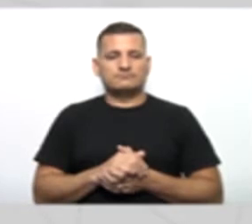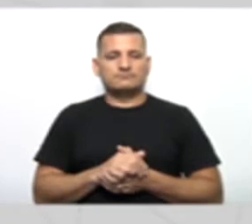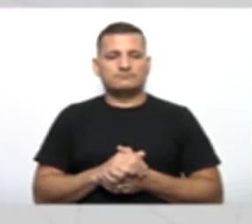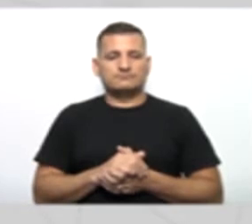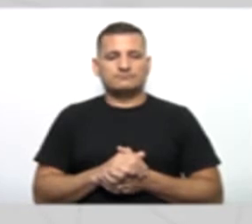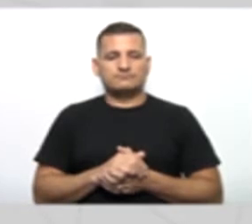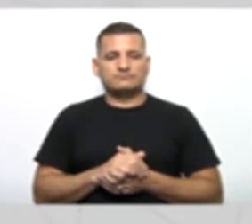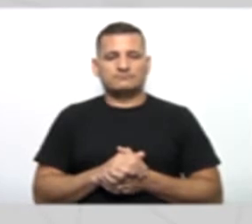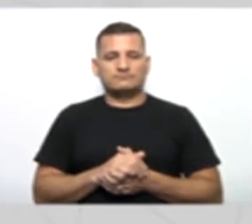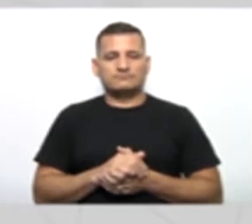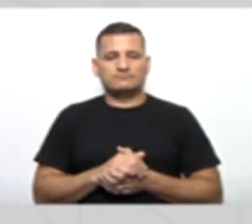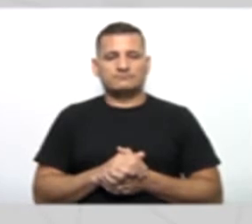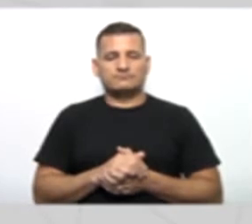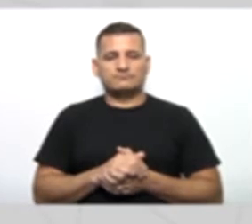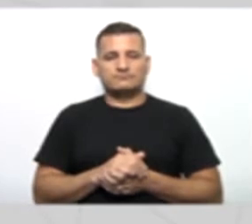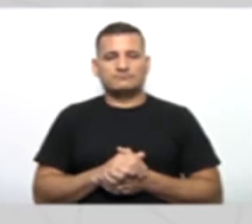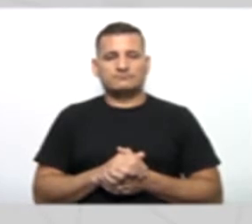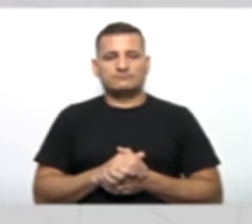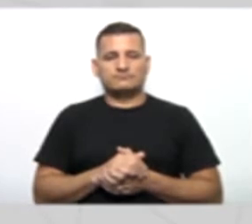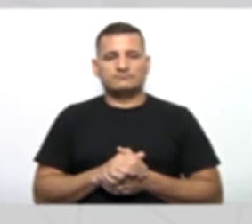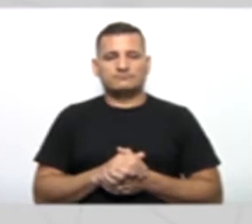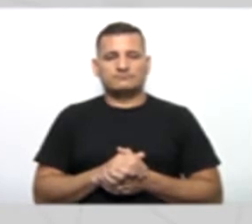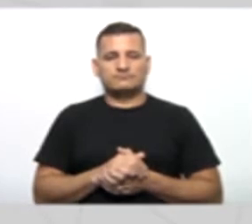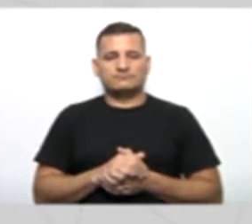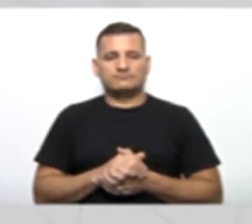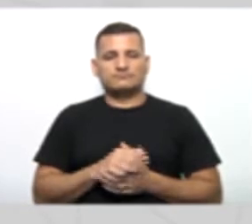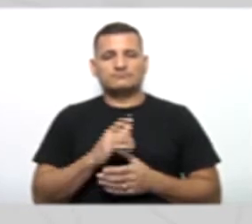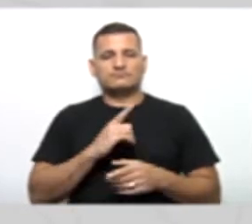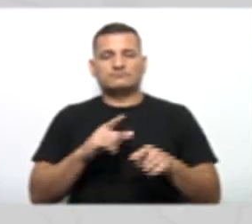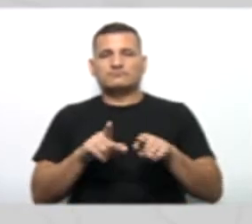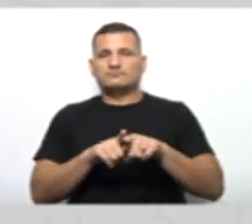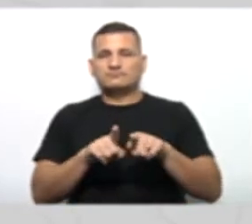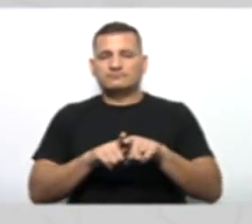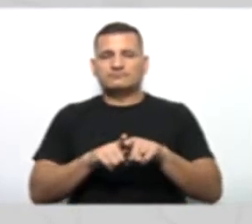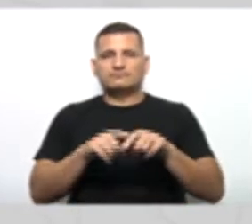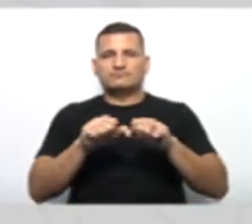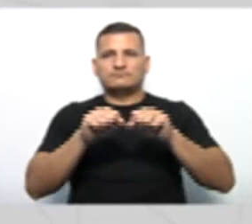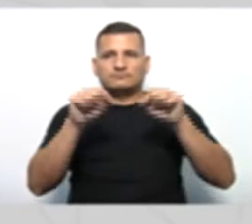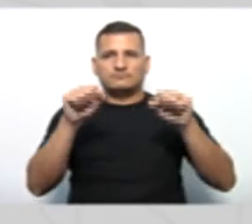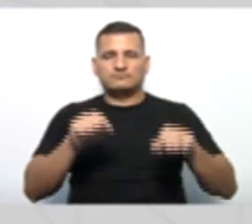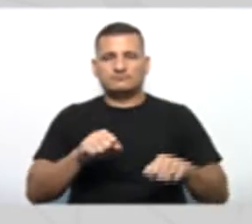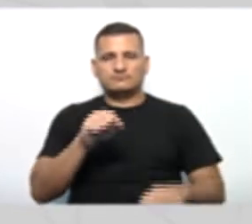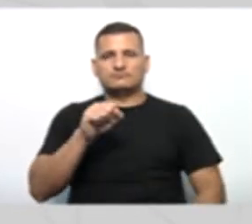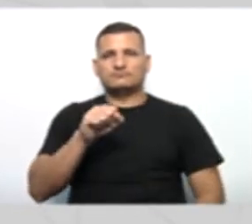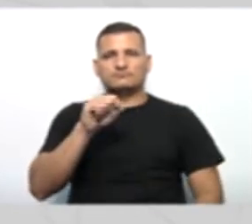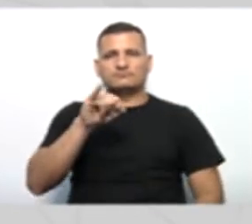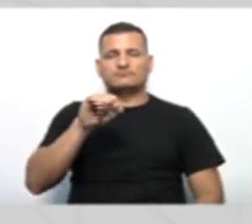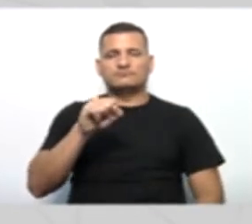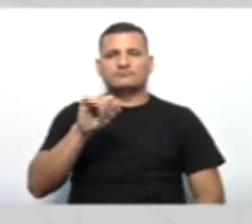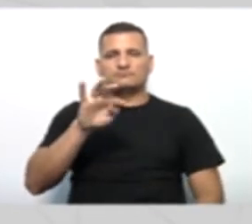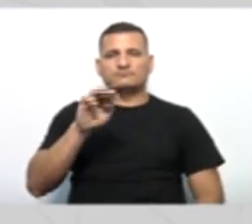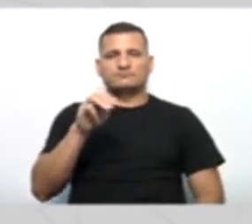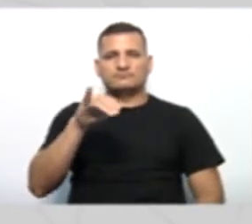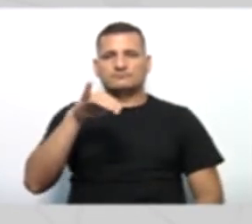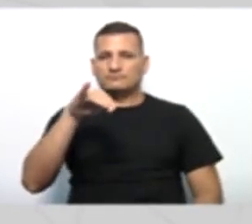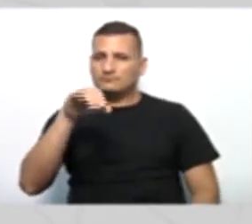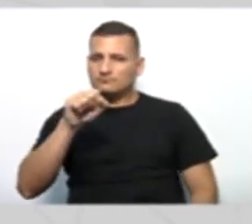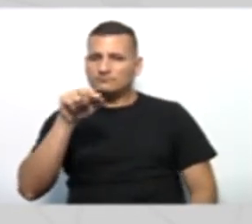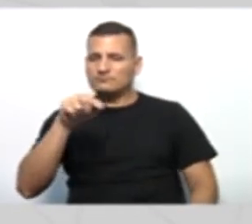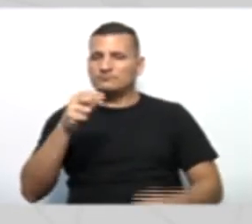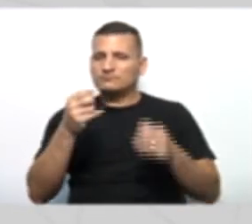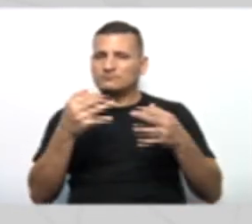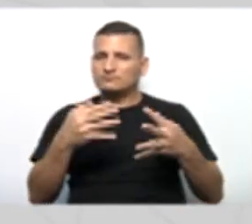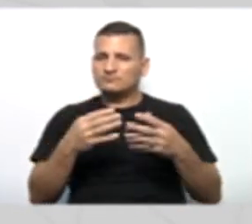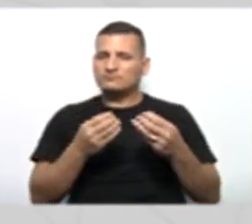construir elaborar dentro do código de ética e 80 dos princípios sistêmicos os princípios sistêmicos ele diz sobre a conduta